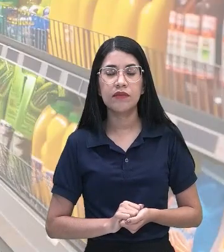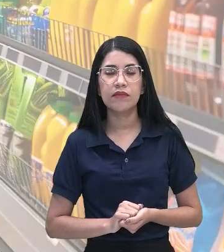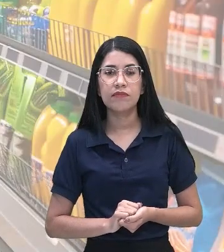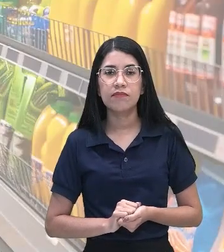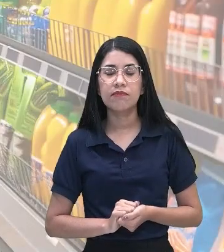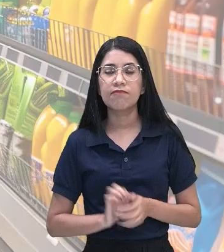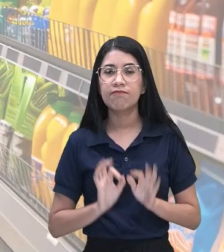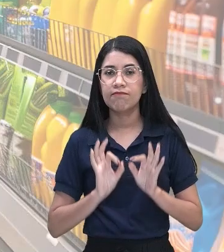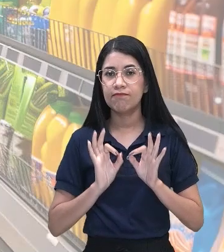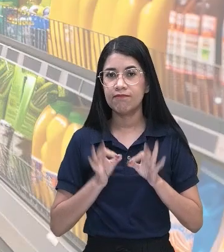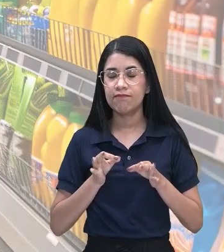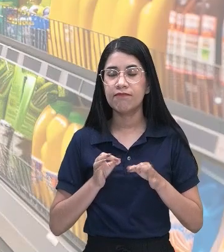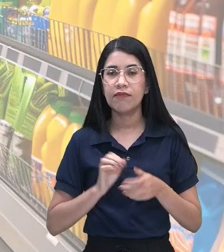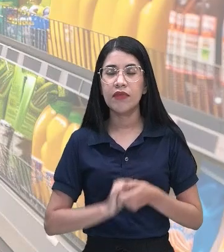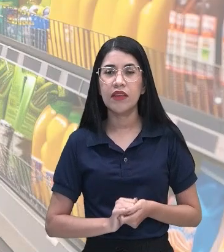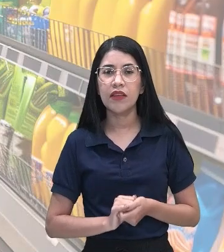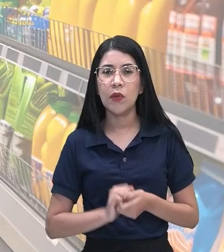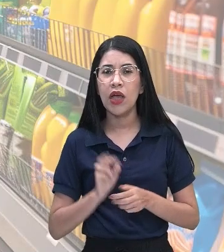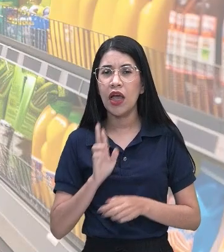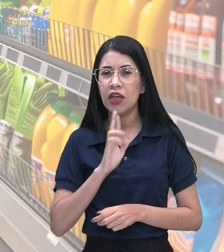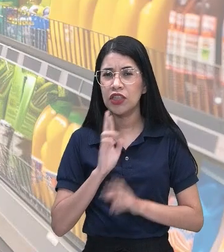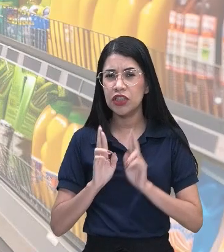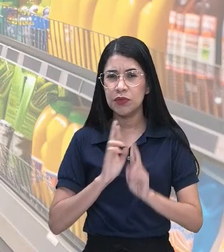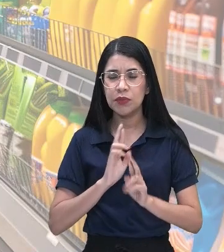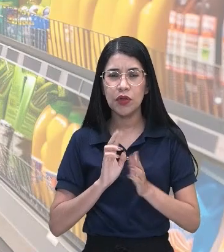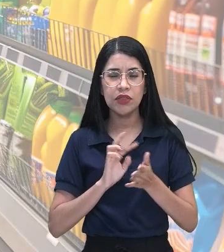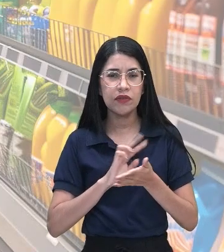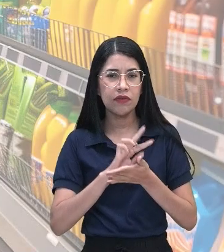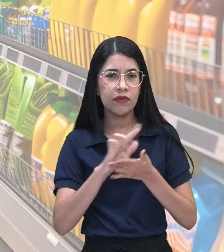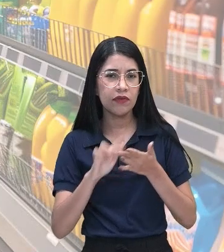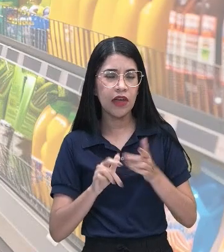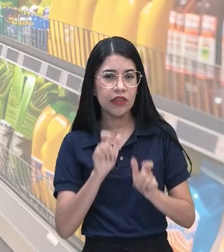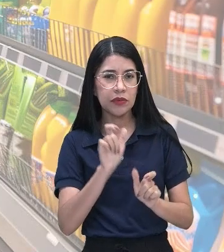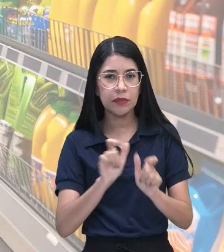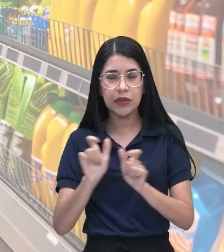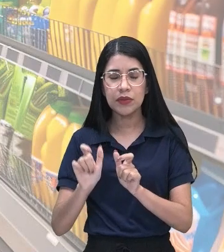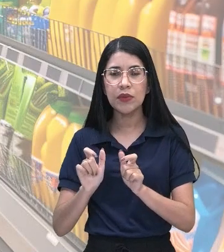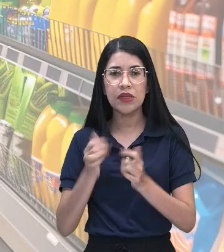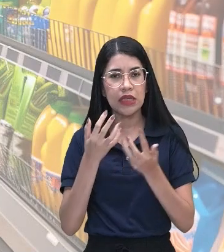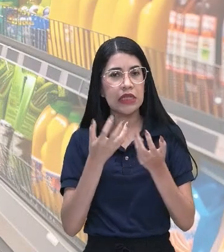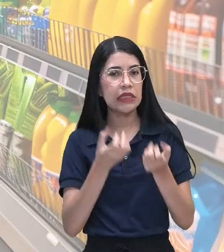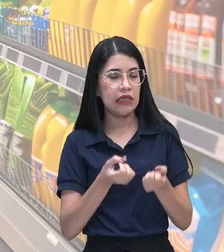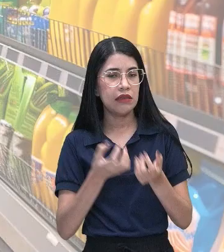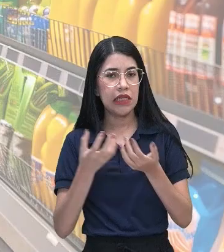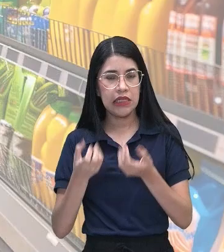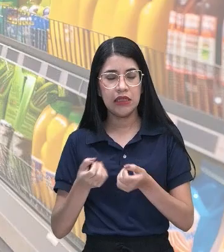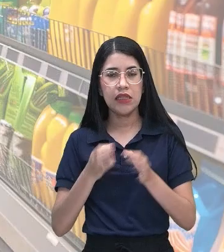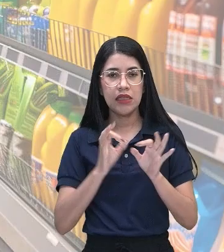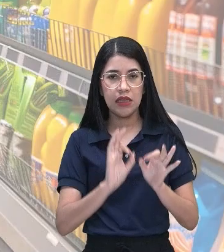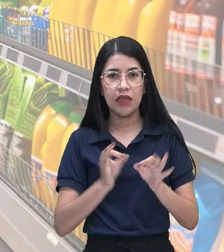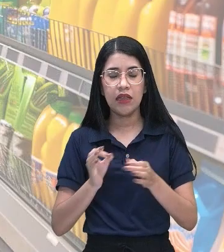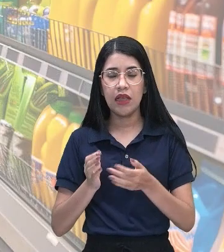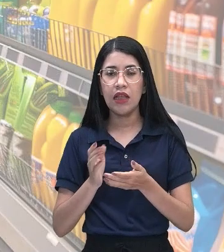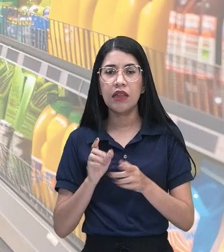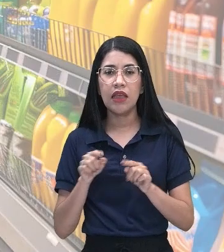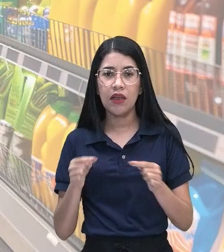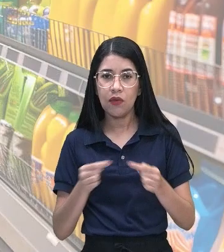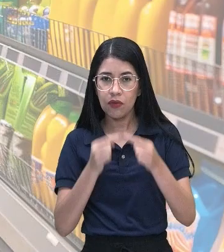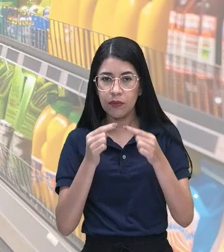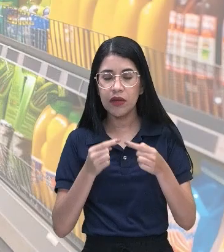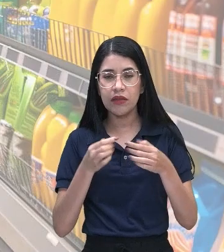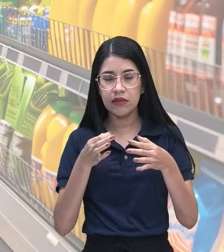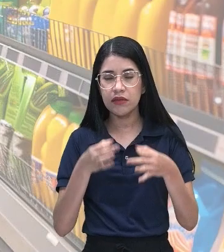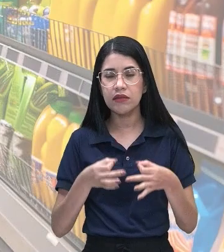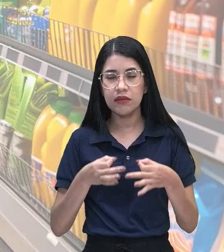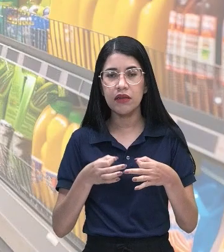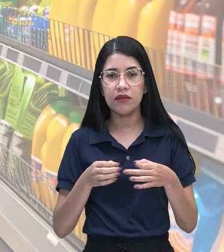Muito bem, pessoal. Todas as respostas do Fala Povo são aceitas, né? Tem muita lógica, tem muita coerência as